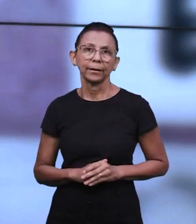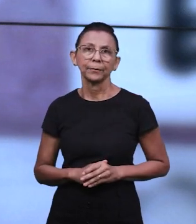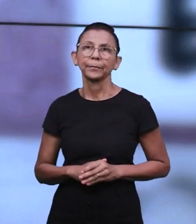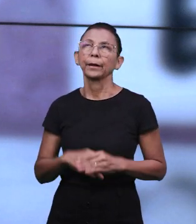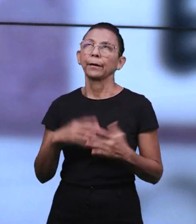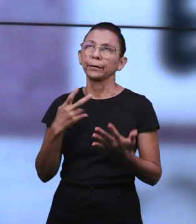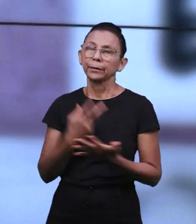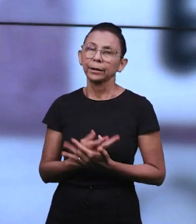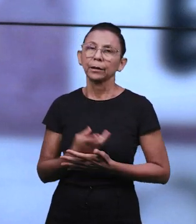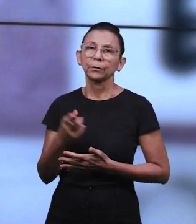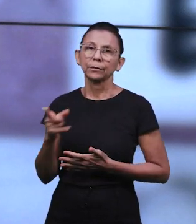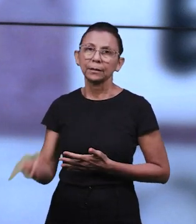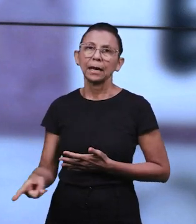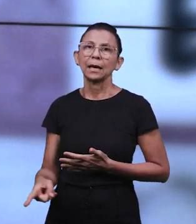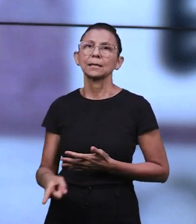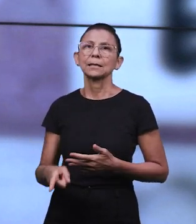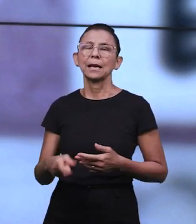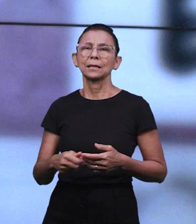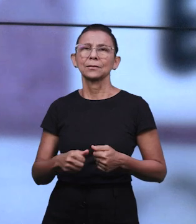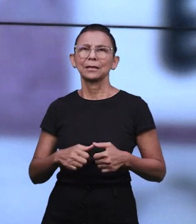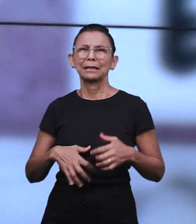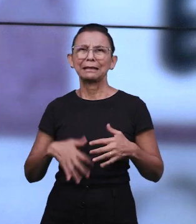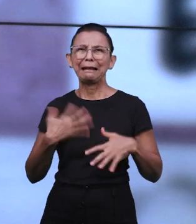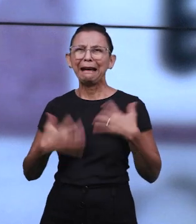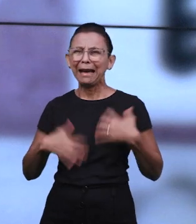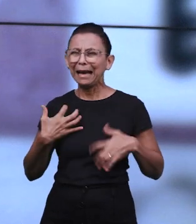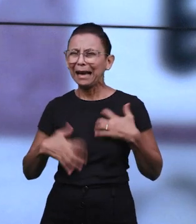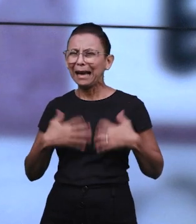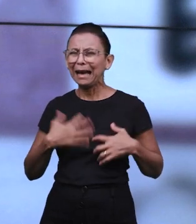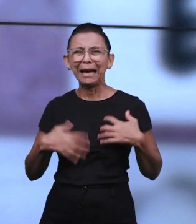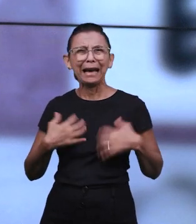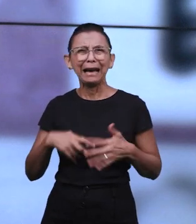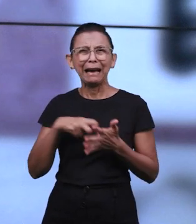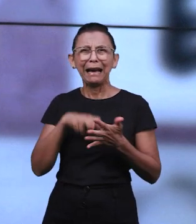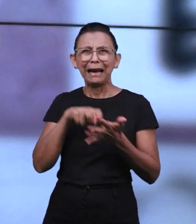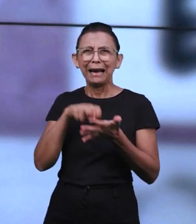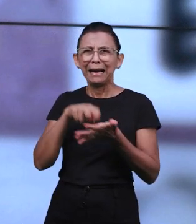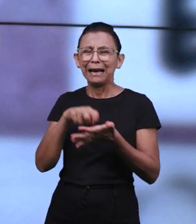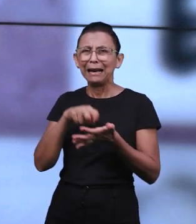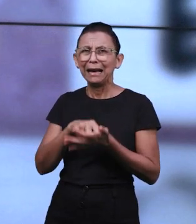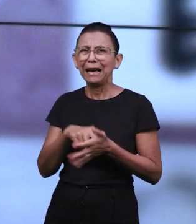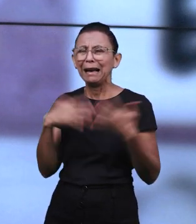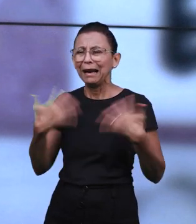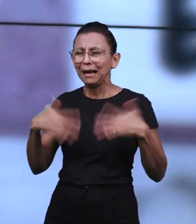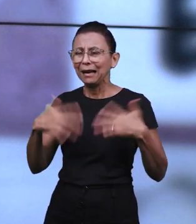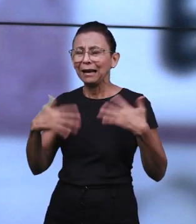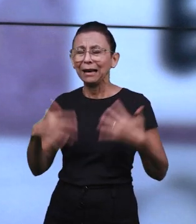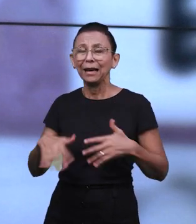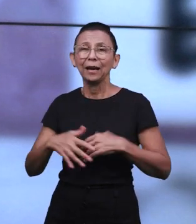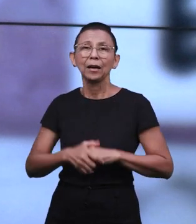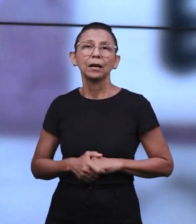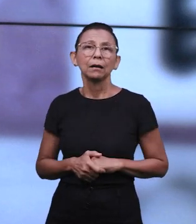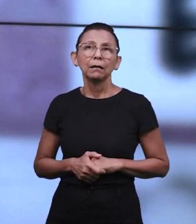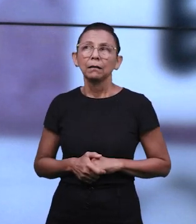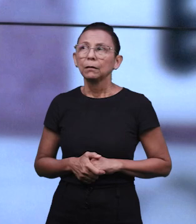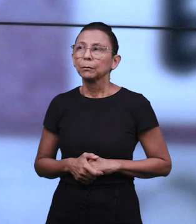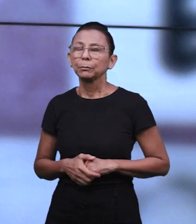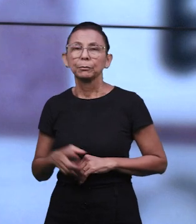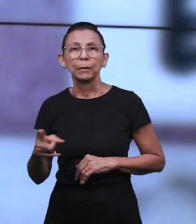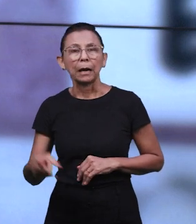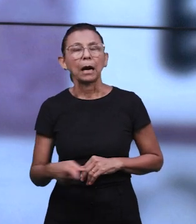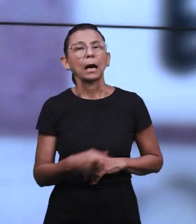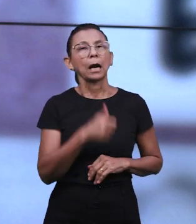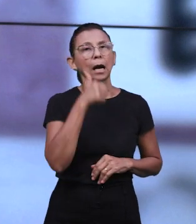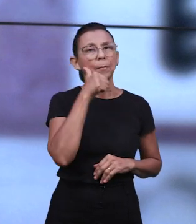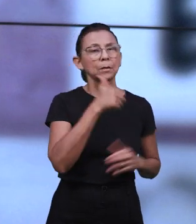a cuidadora ou os próprios pais oferecem mais tela. Nesse ciclo, a criança perde o interesse pela brincadeira,